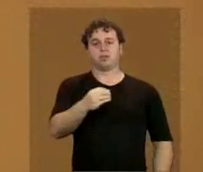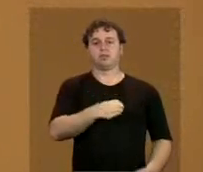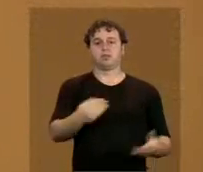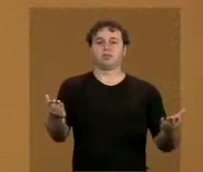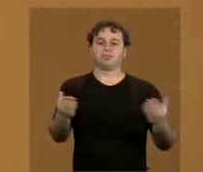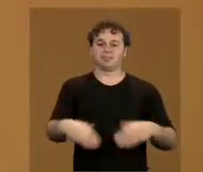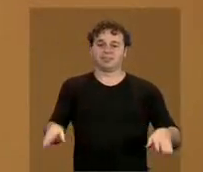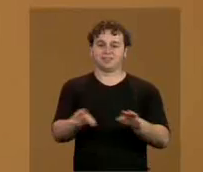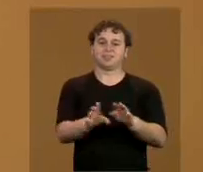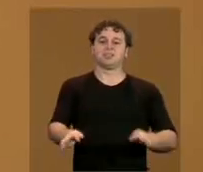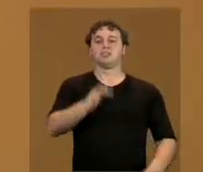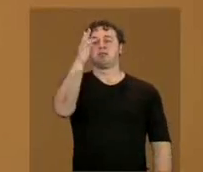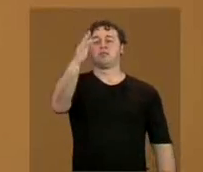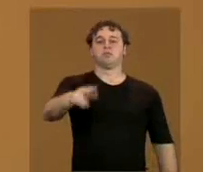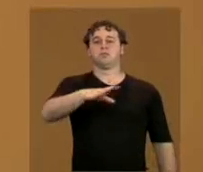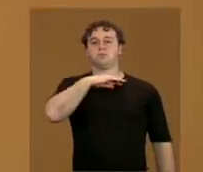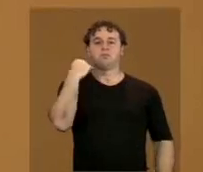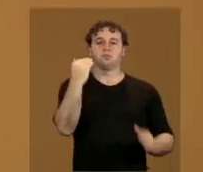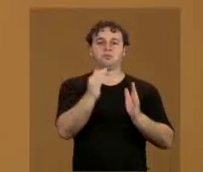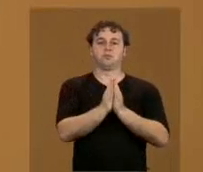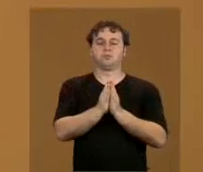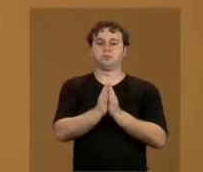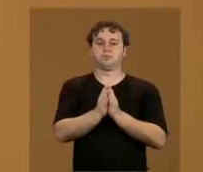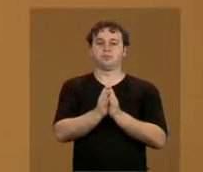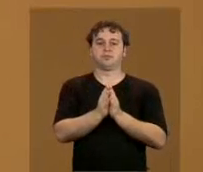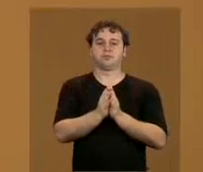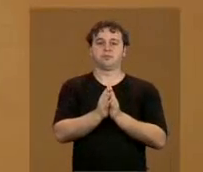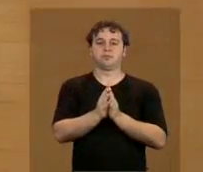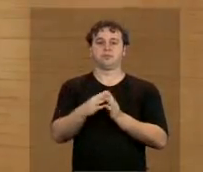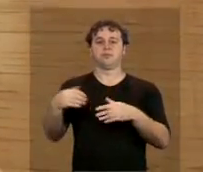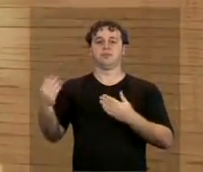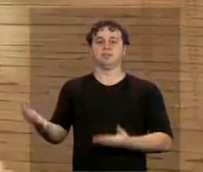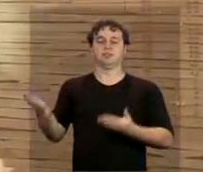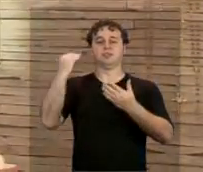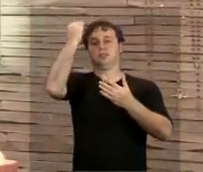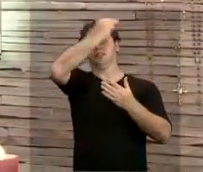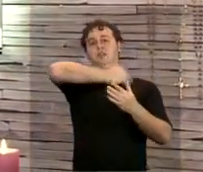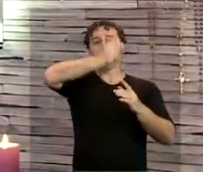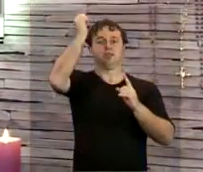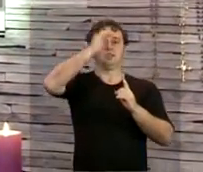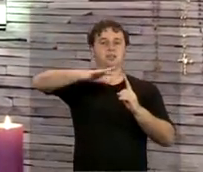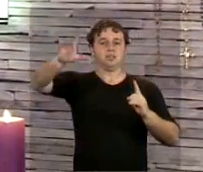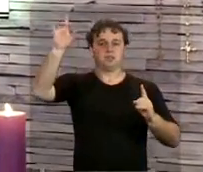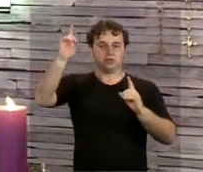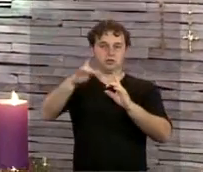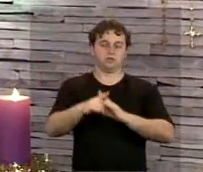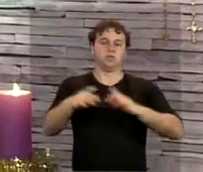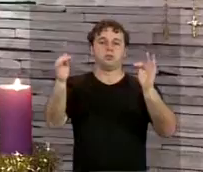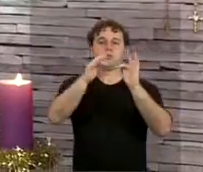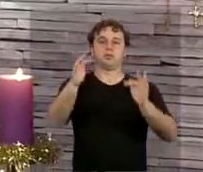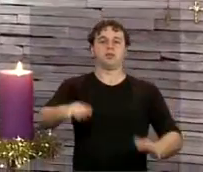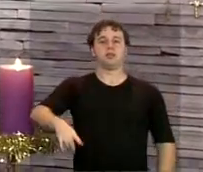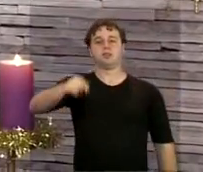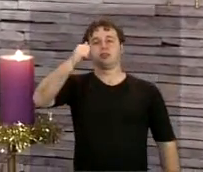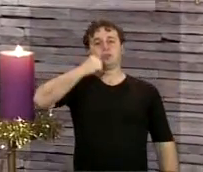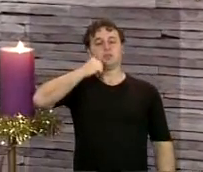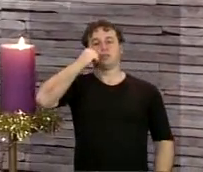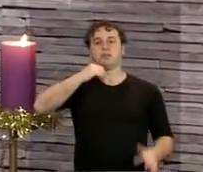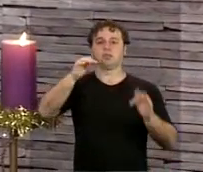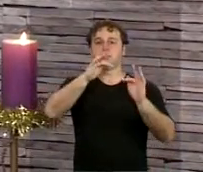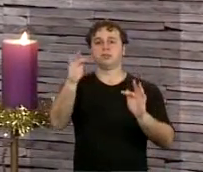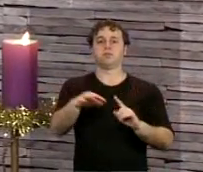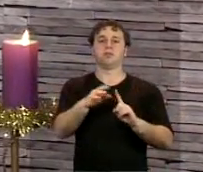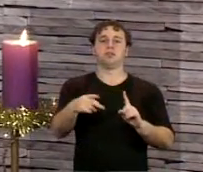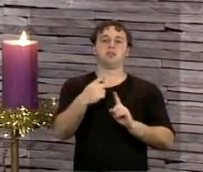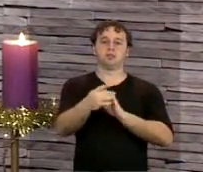nós, pecadores, agora e na hora de nossa morte. Amém. Ave Maria, cheia de graça, o Senhor é convosco. Bendita sois